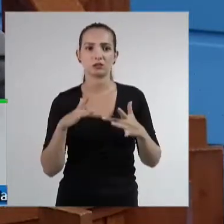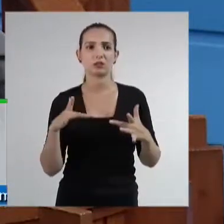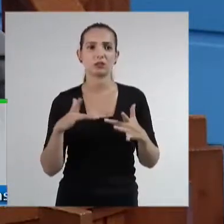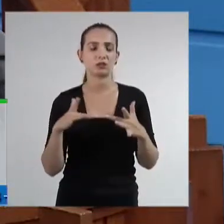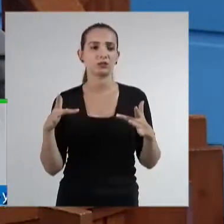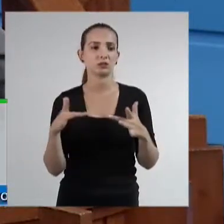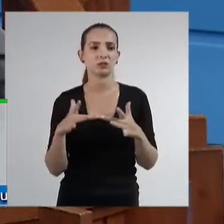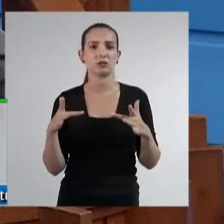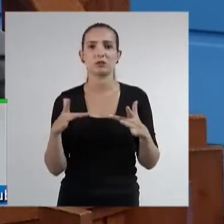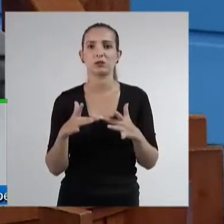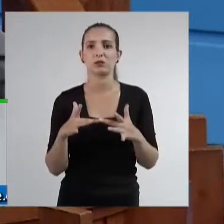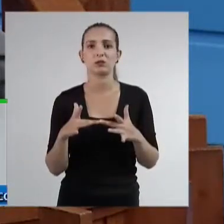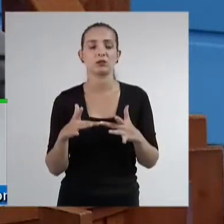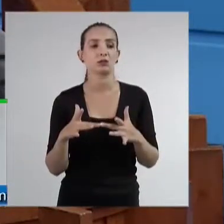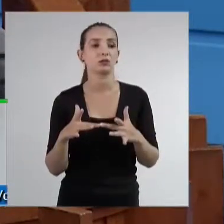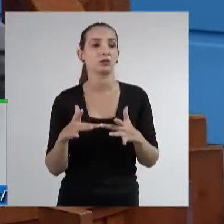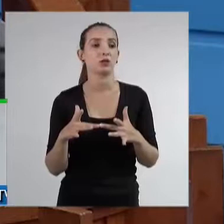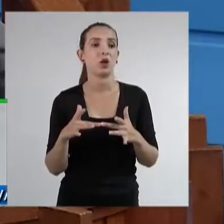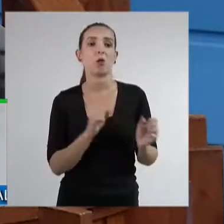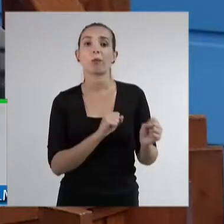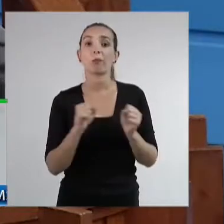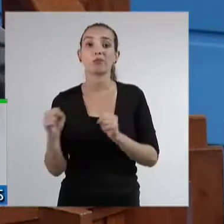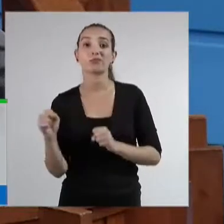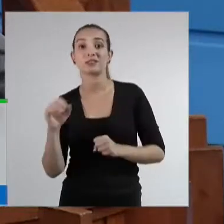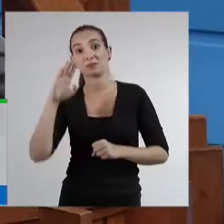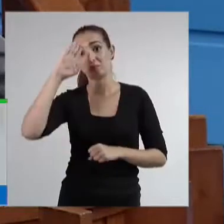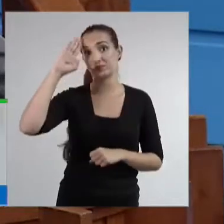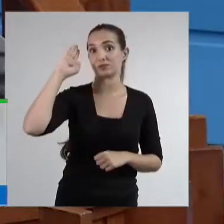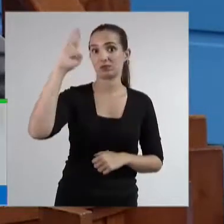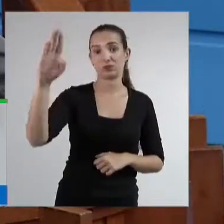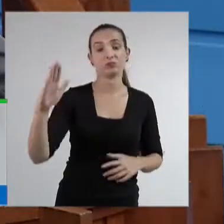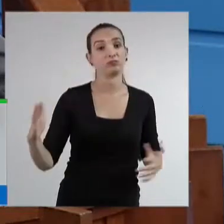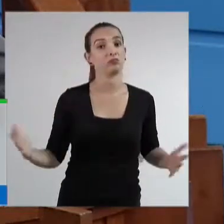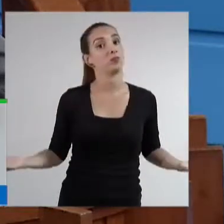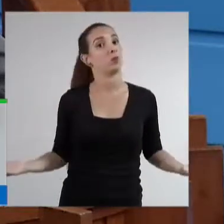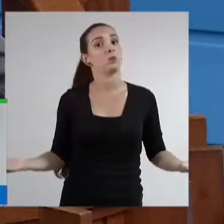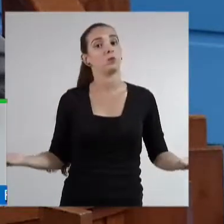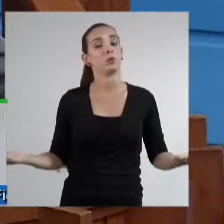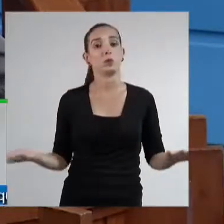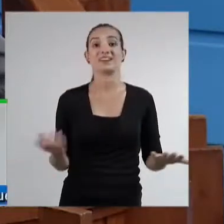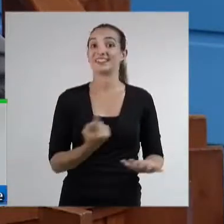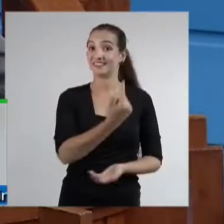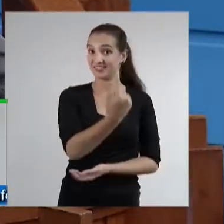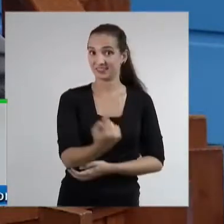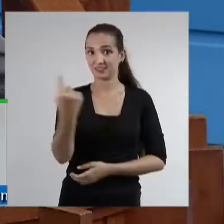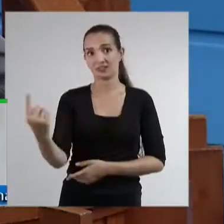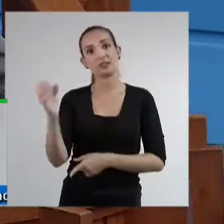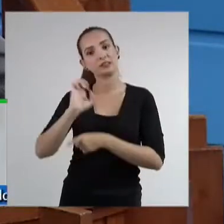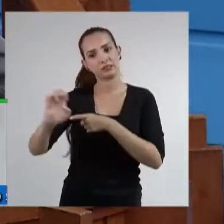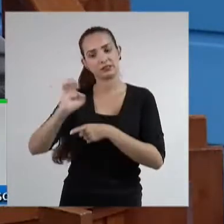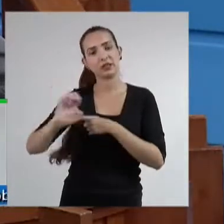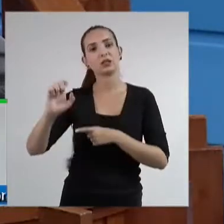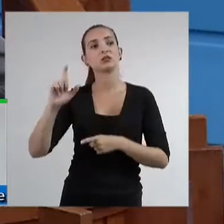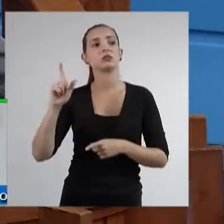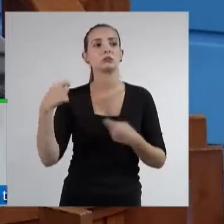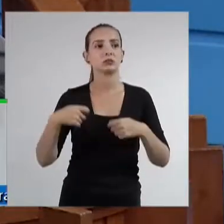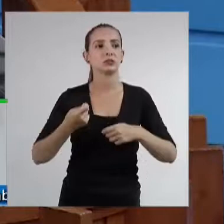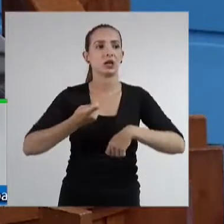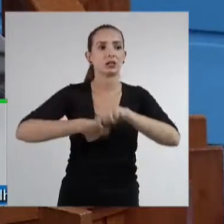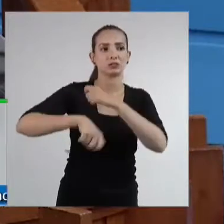Não. Cada estado tem como seu bem a administrar a energia, a